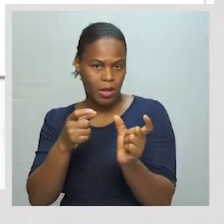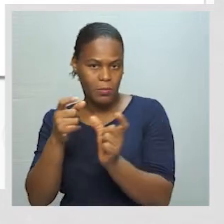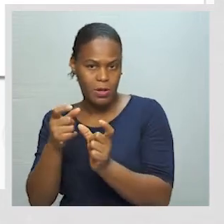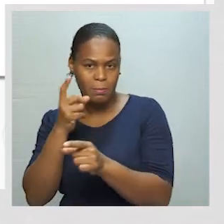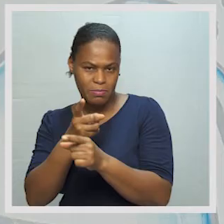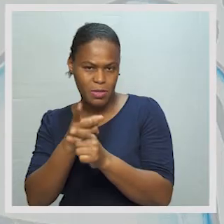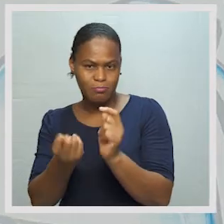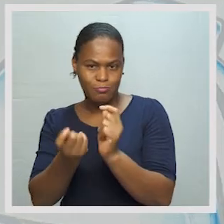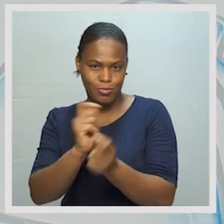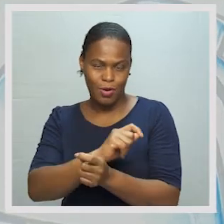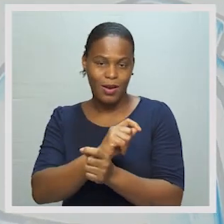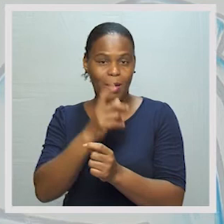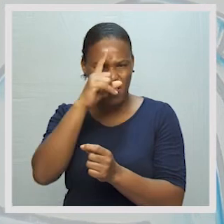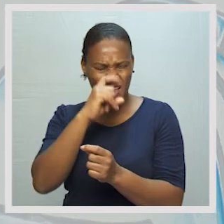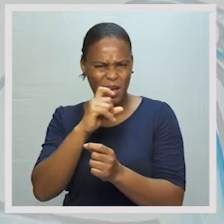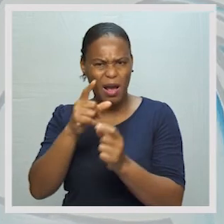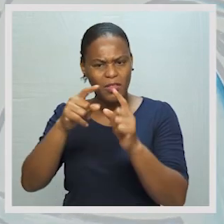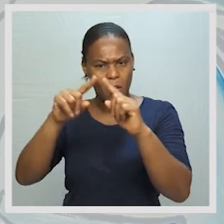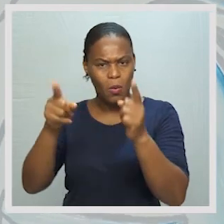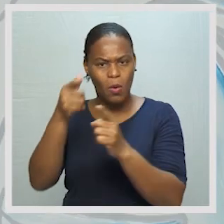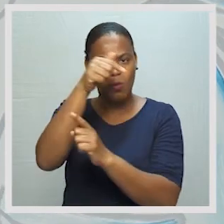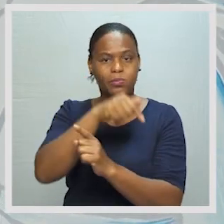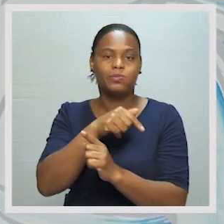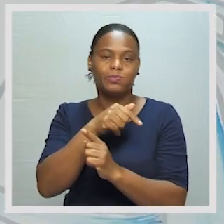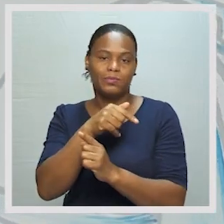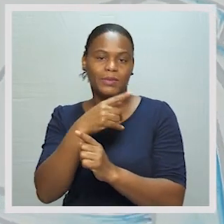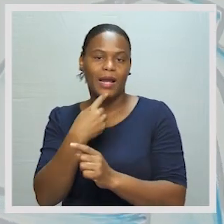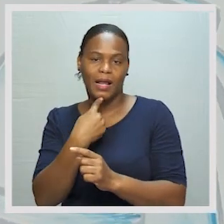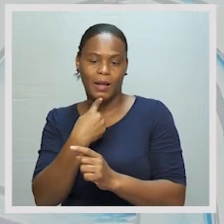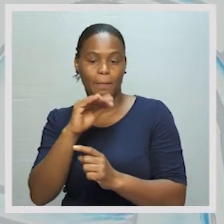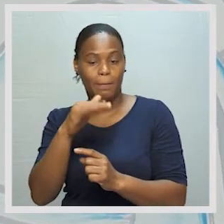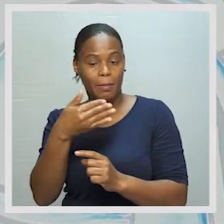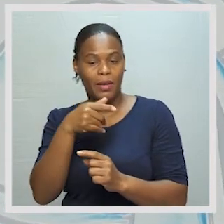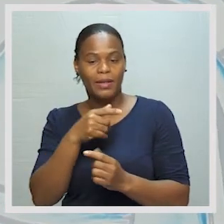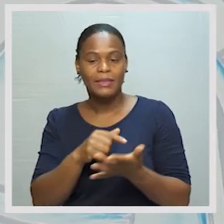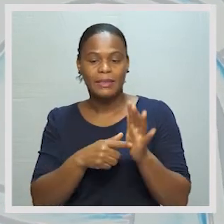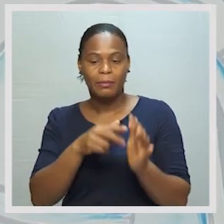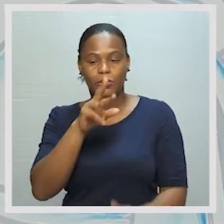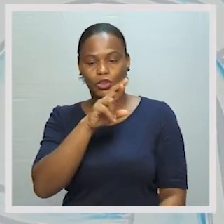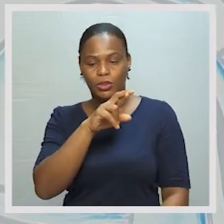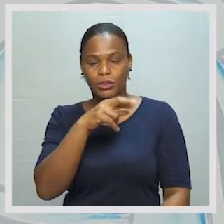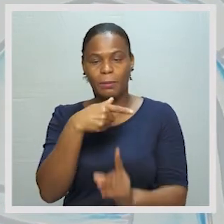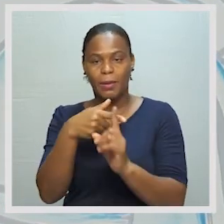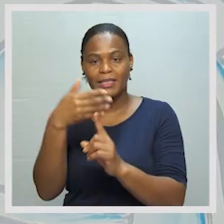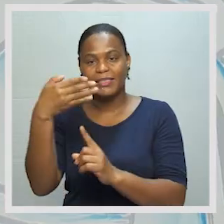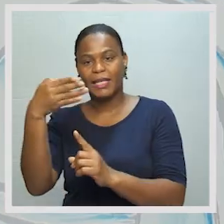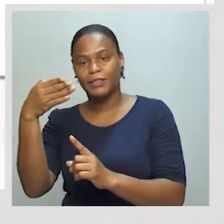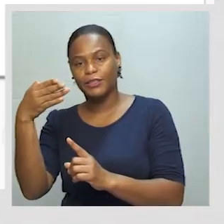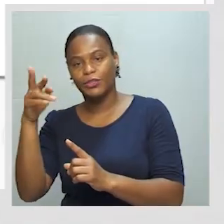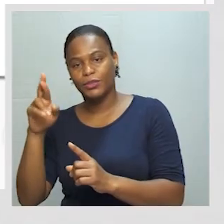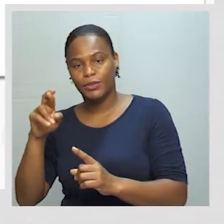termos semelhantes. Nós vamos fazer a primeira expressão, x mais